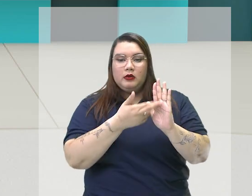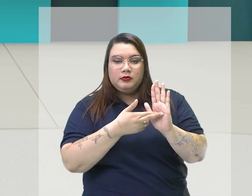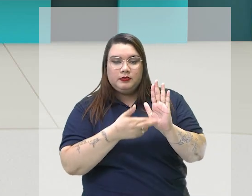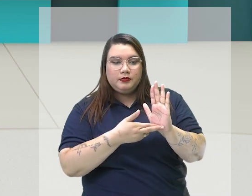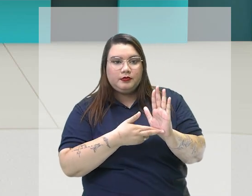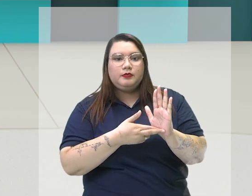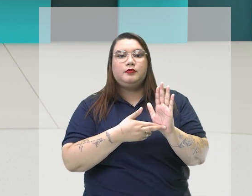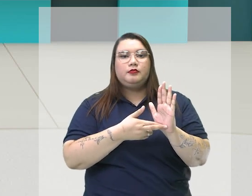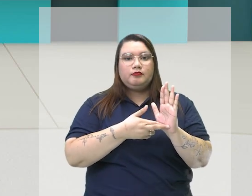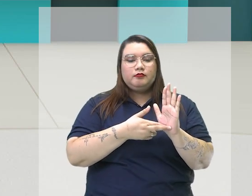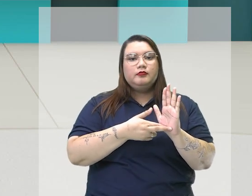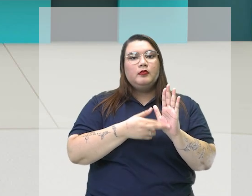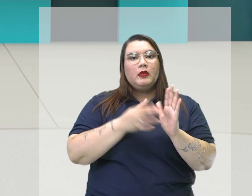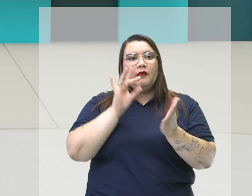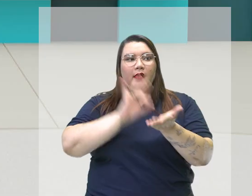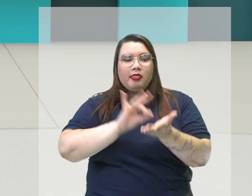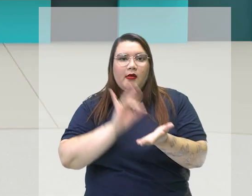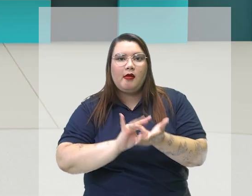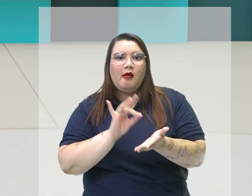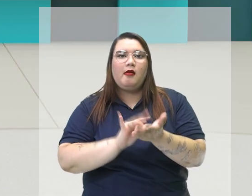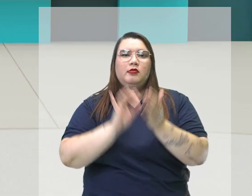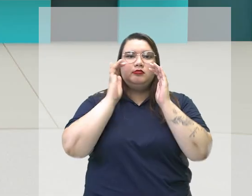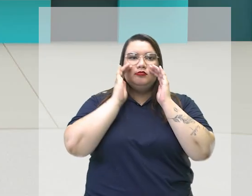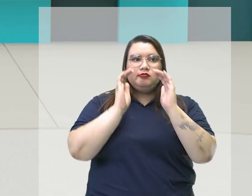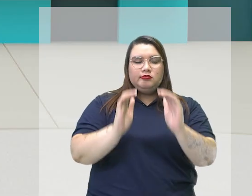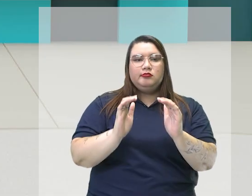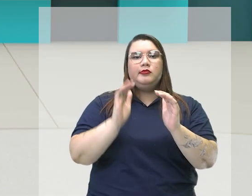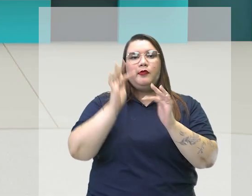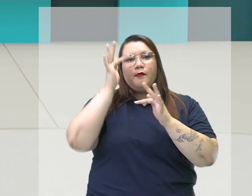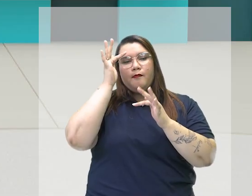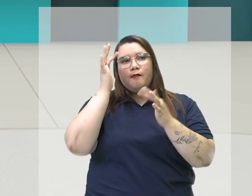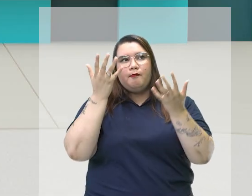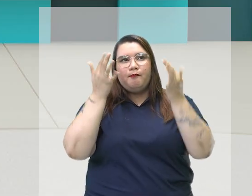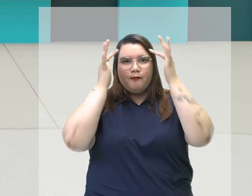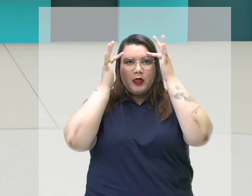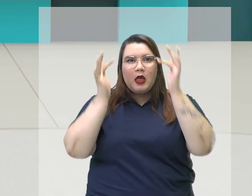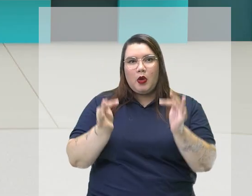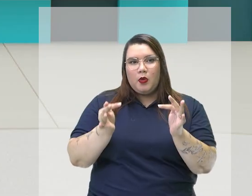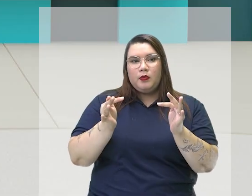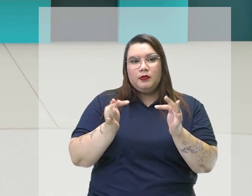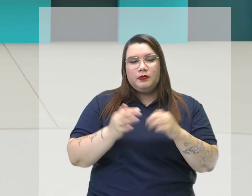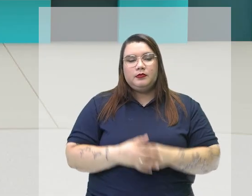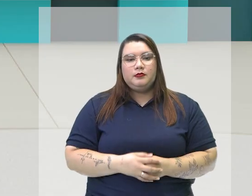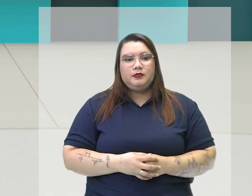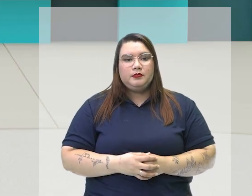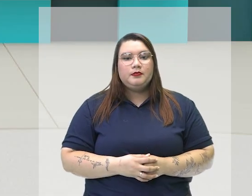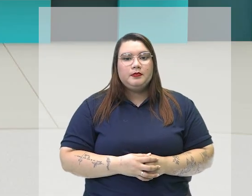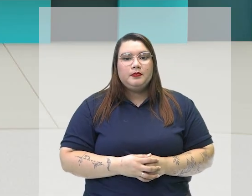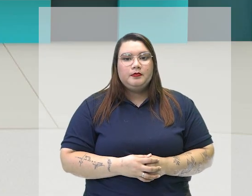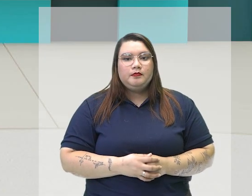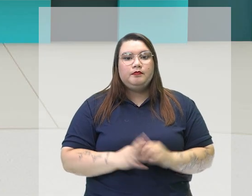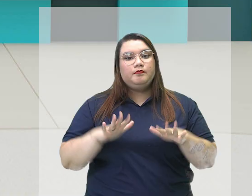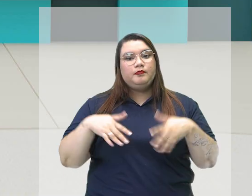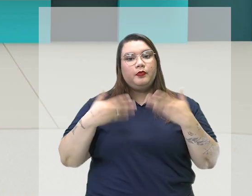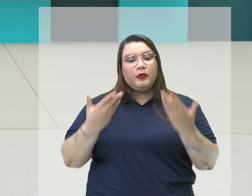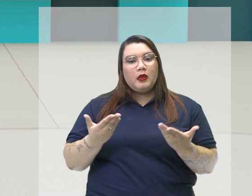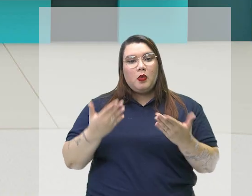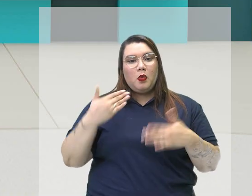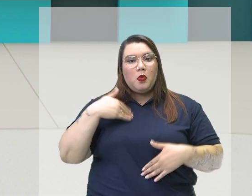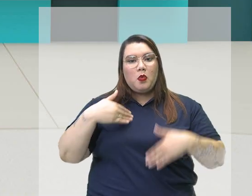às regras, é a honestidade, a honra, a lealdade, certo? Assim,